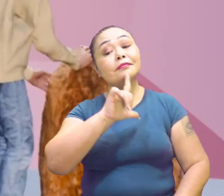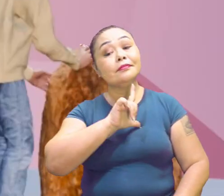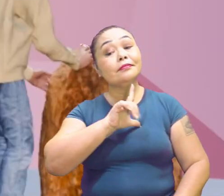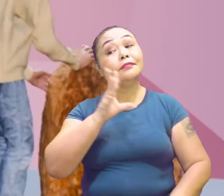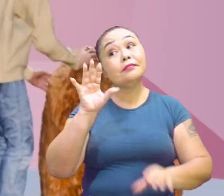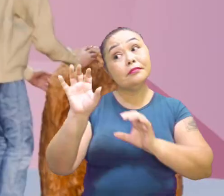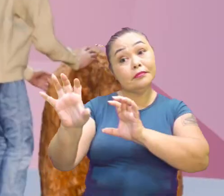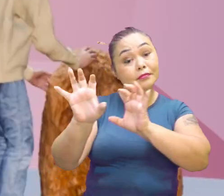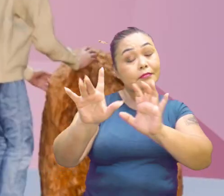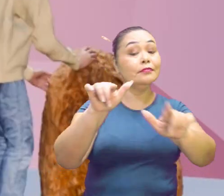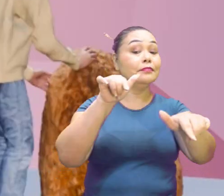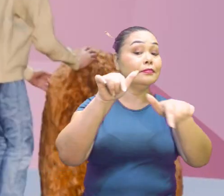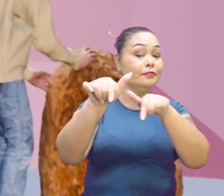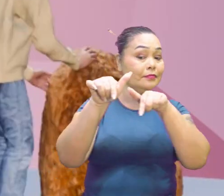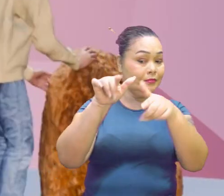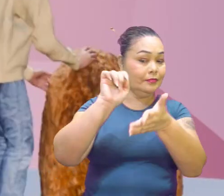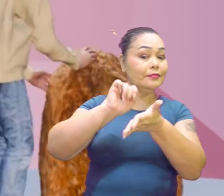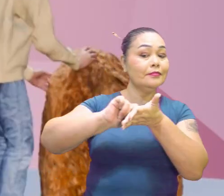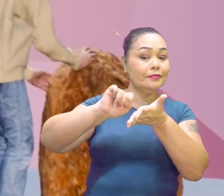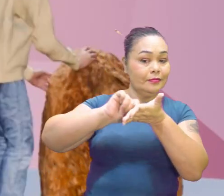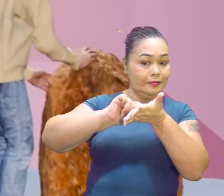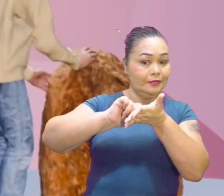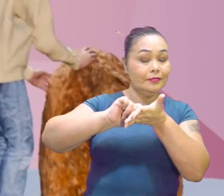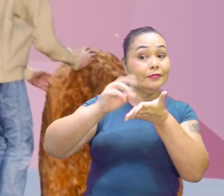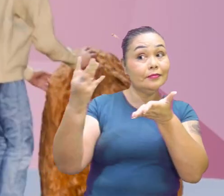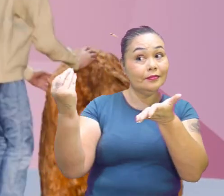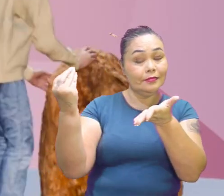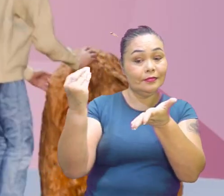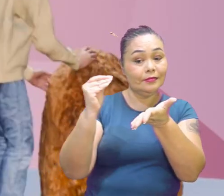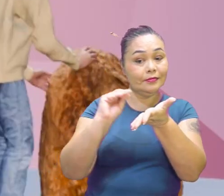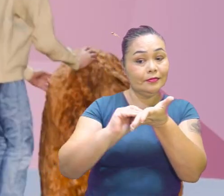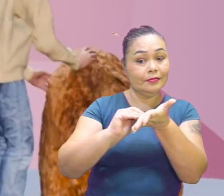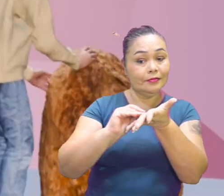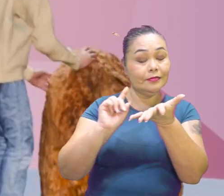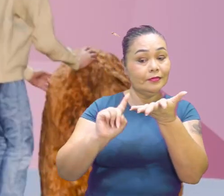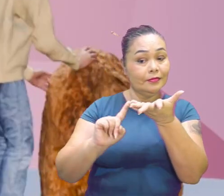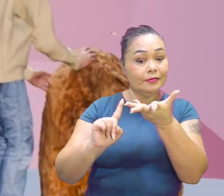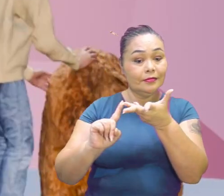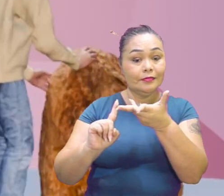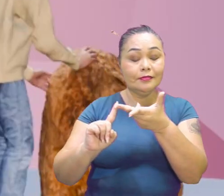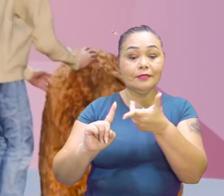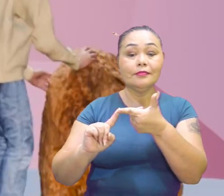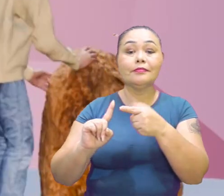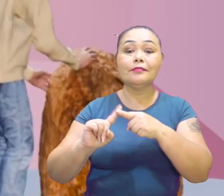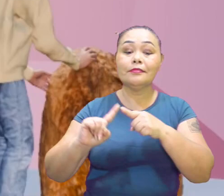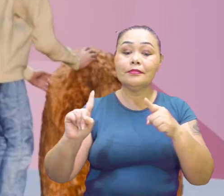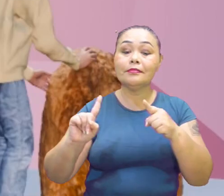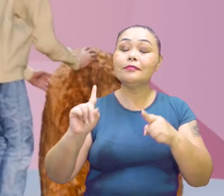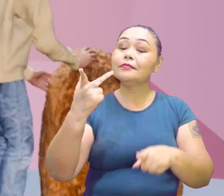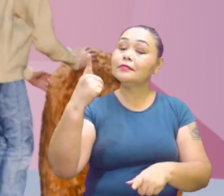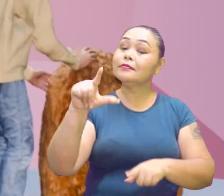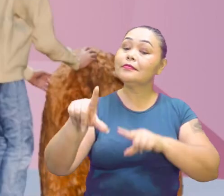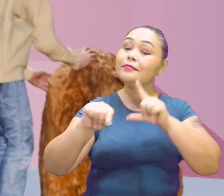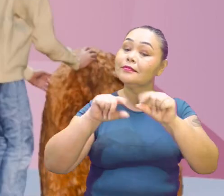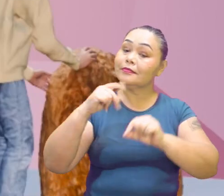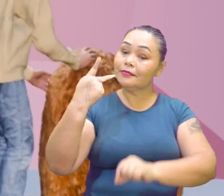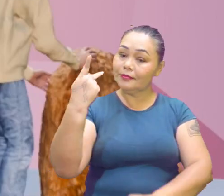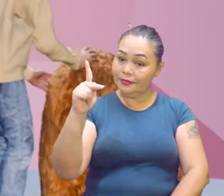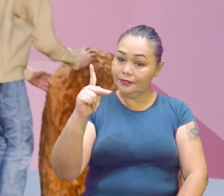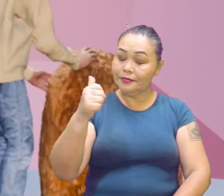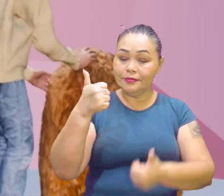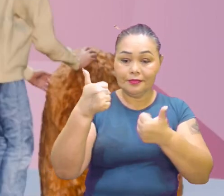de trabalhar. E aí nós podemos colocar aqui diversas formas para vocês, mas cada um vai escolher a